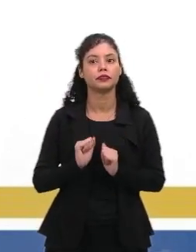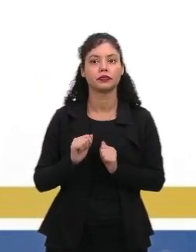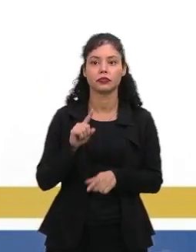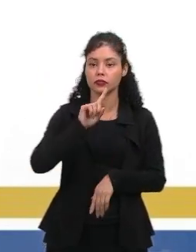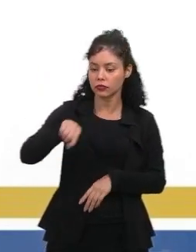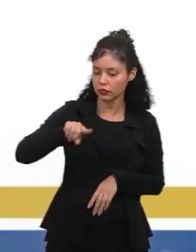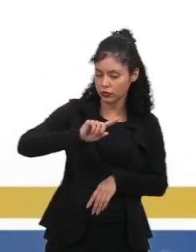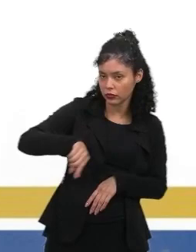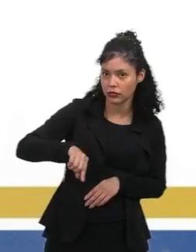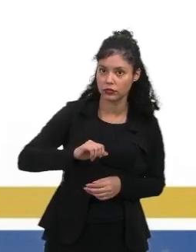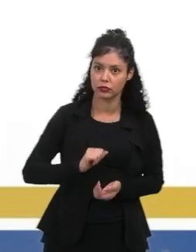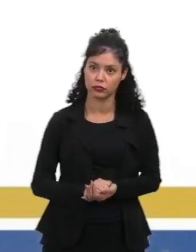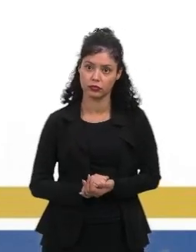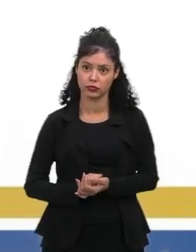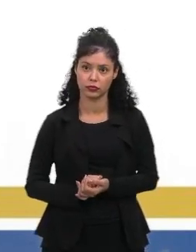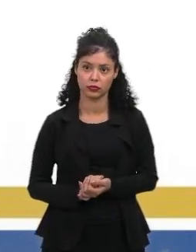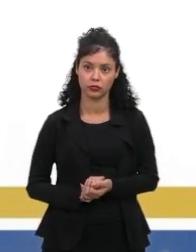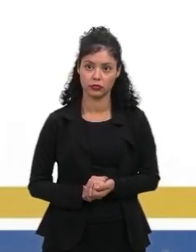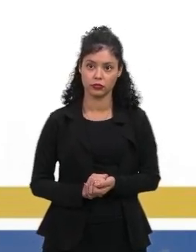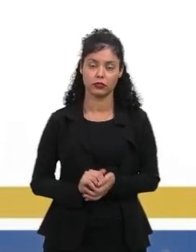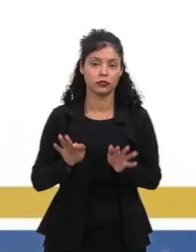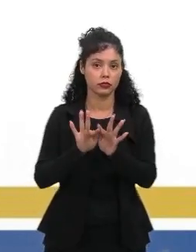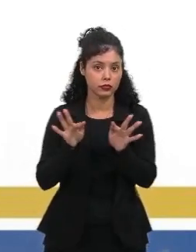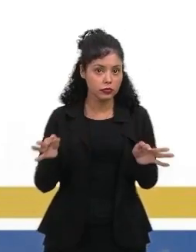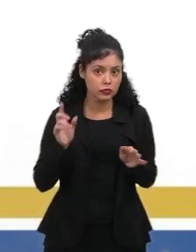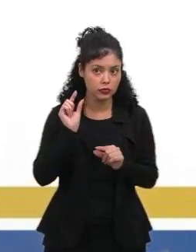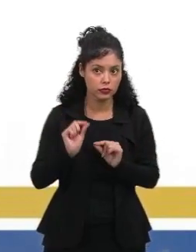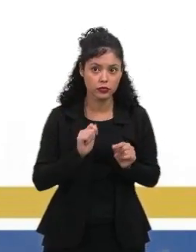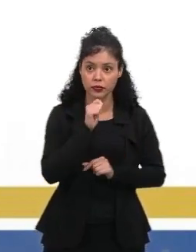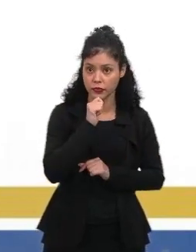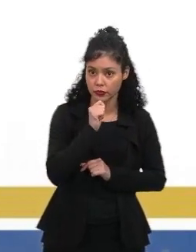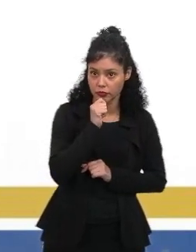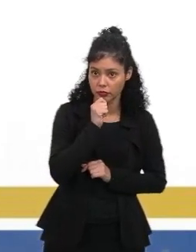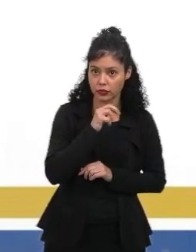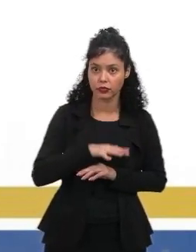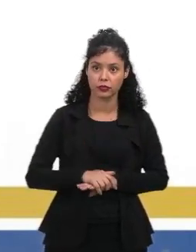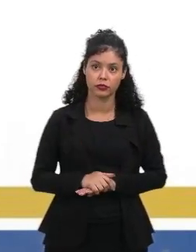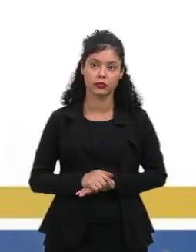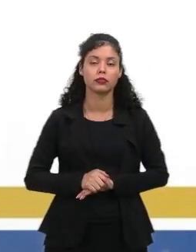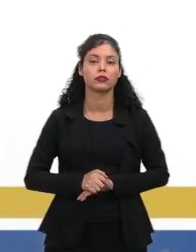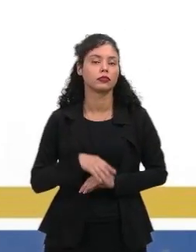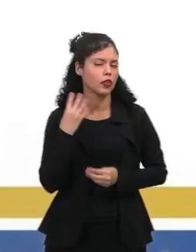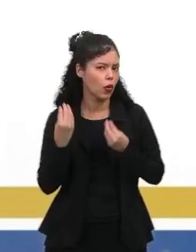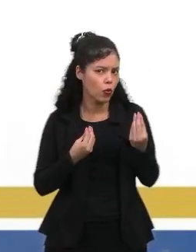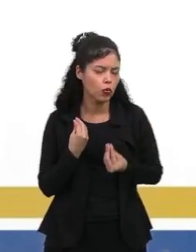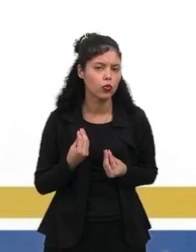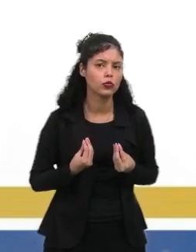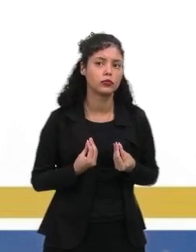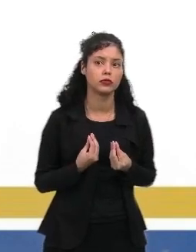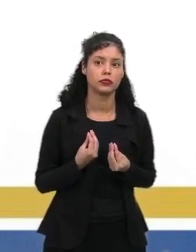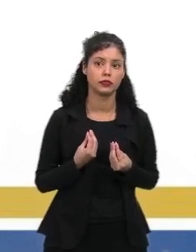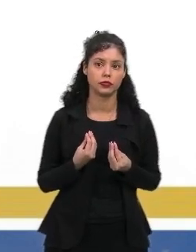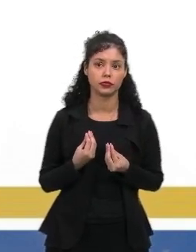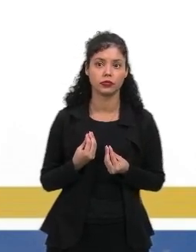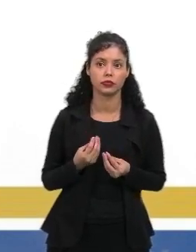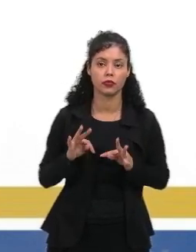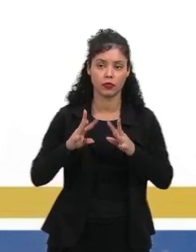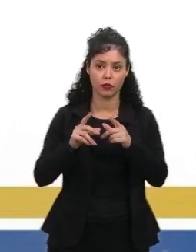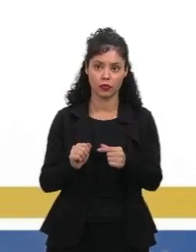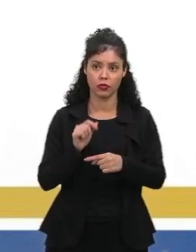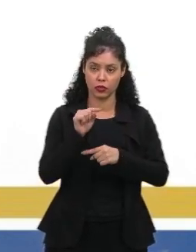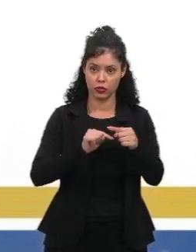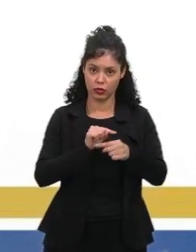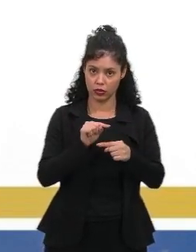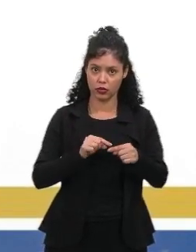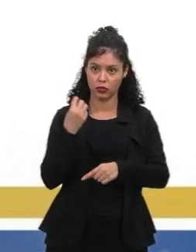desconsiderar. Desconsiderando ele, eu posso simplificar ainda essa equação. Simplificar como? Posso pegar tudo e dividir